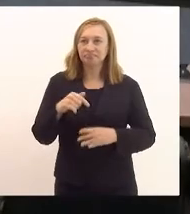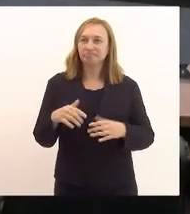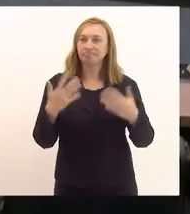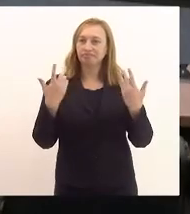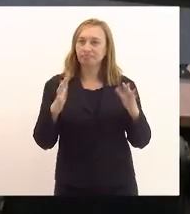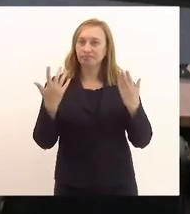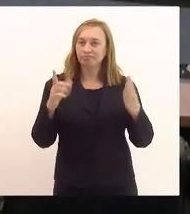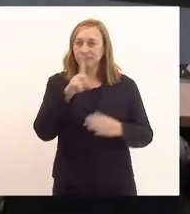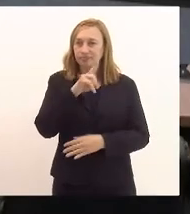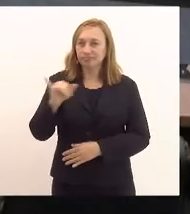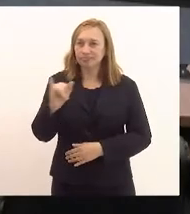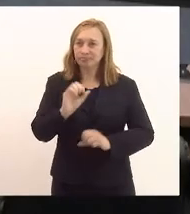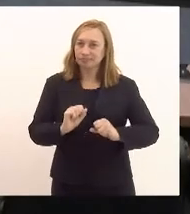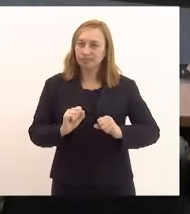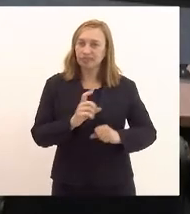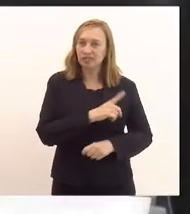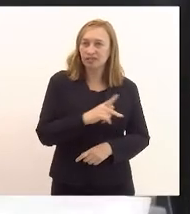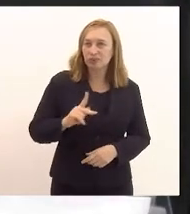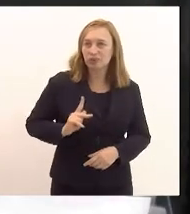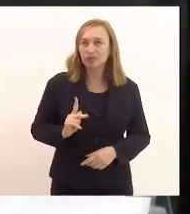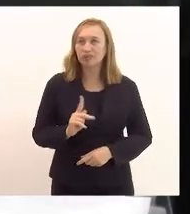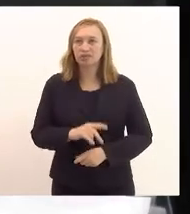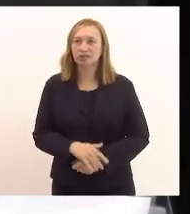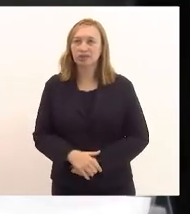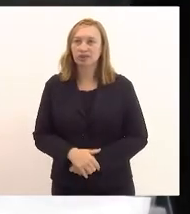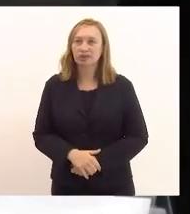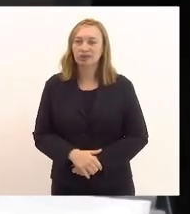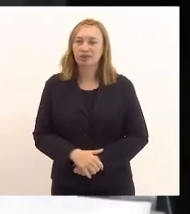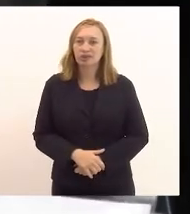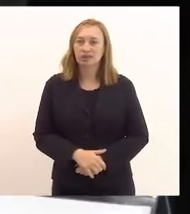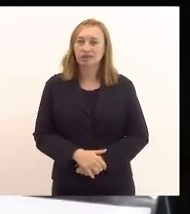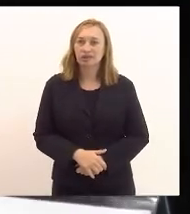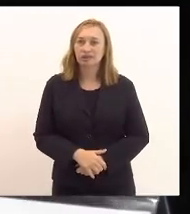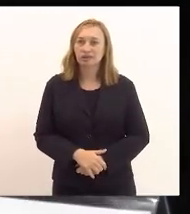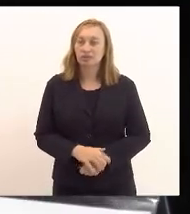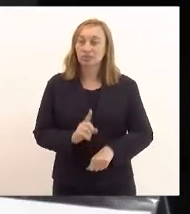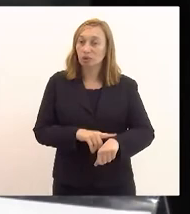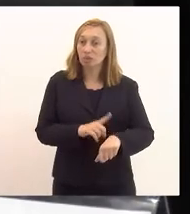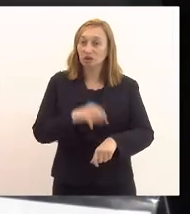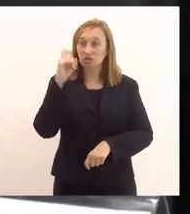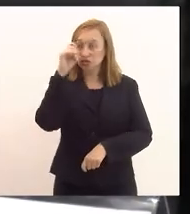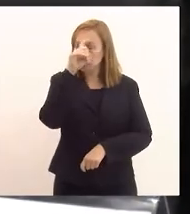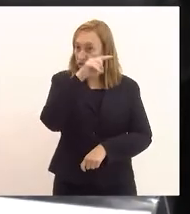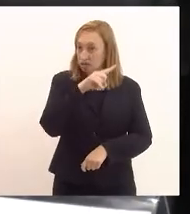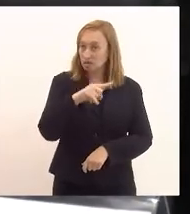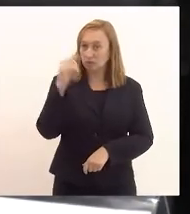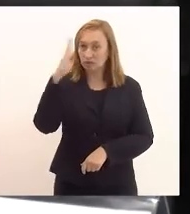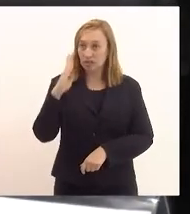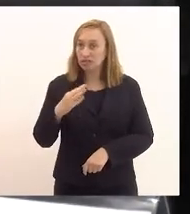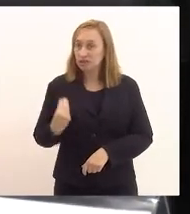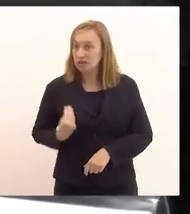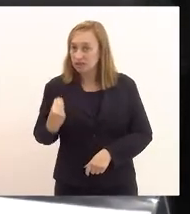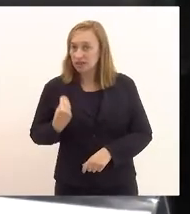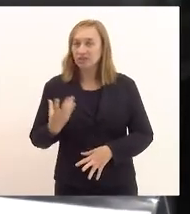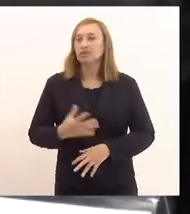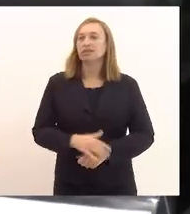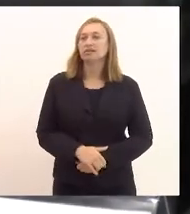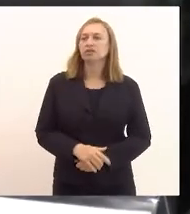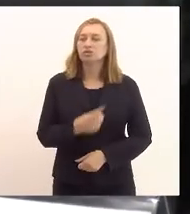celebração do Dia das defensoras e defensores públicos num cenário tão dramático que o Brasil está atravessando